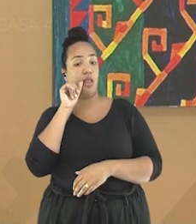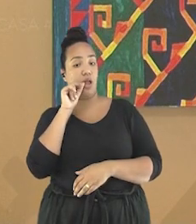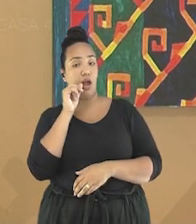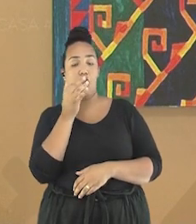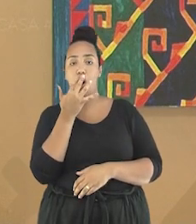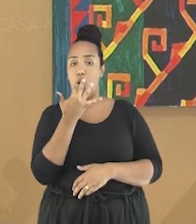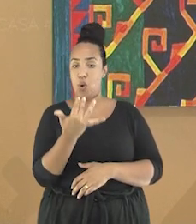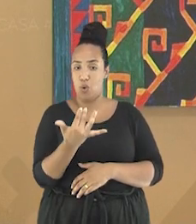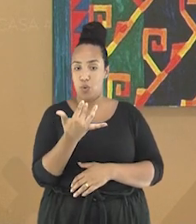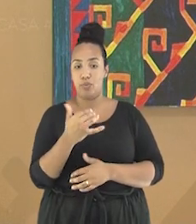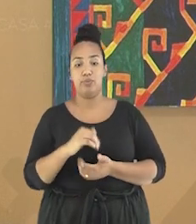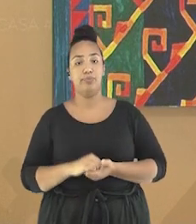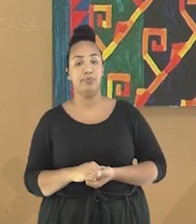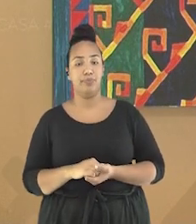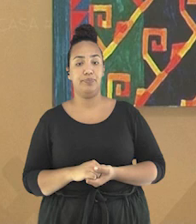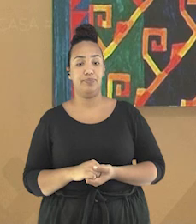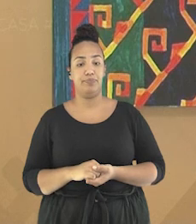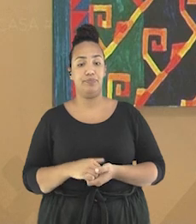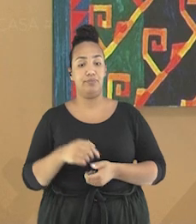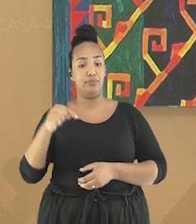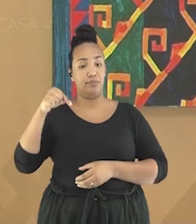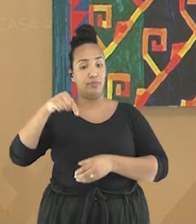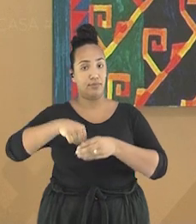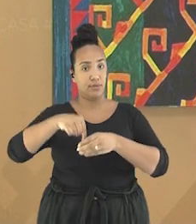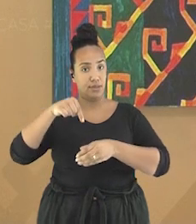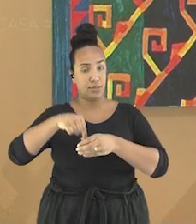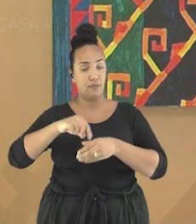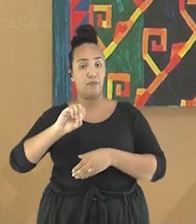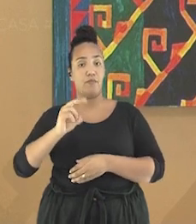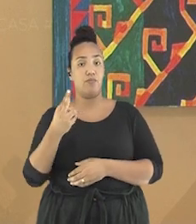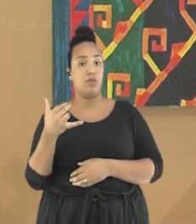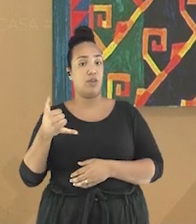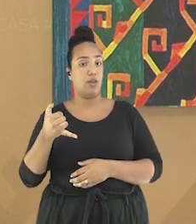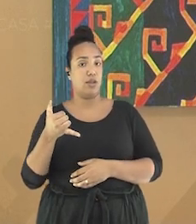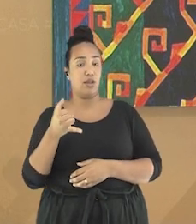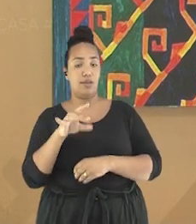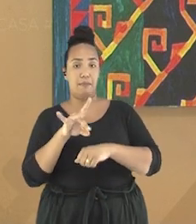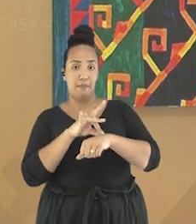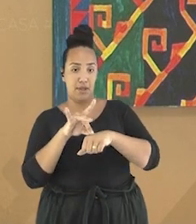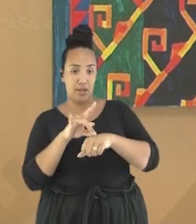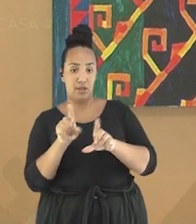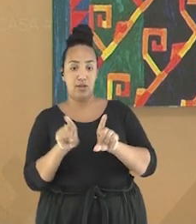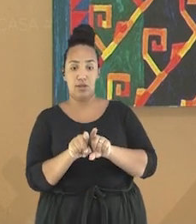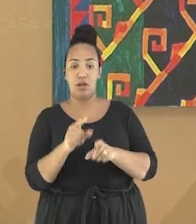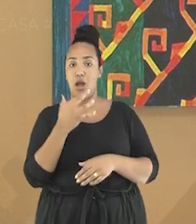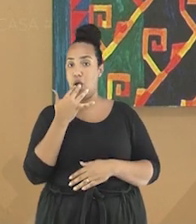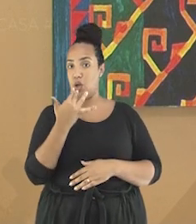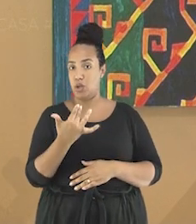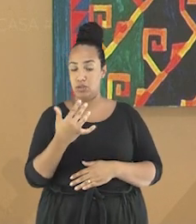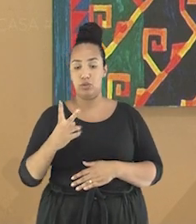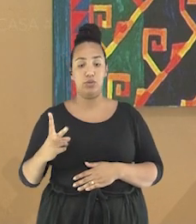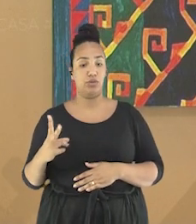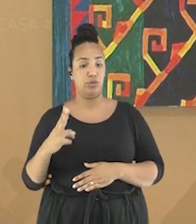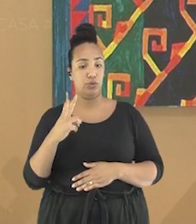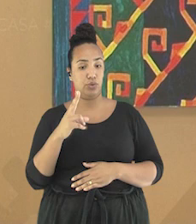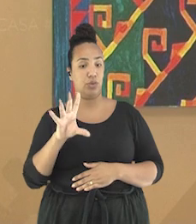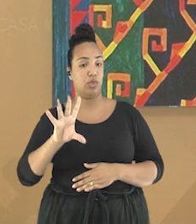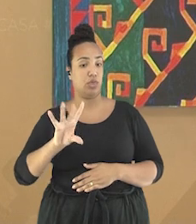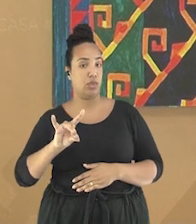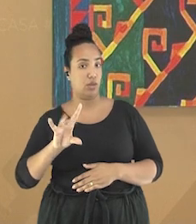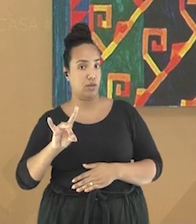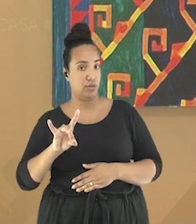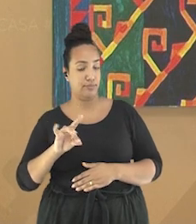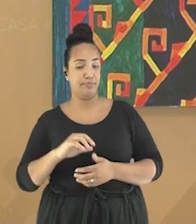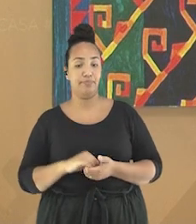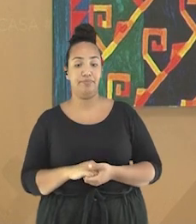de cera ou lápis de cor, pincel ou canetinha preta e colorida, tesoura,